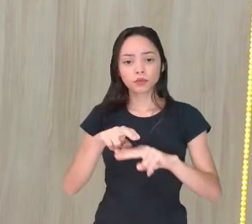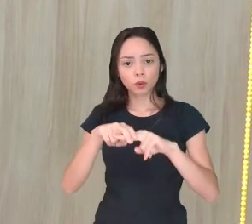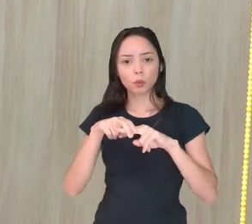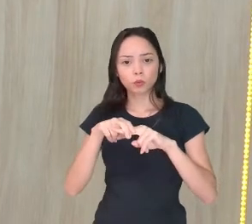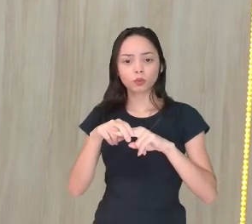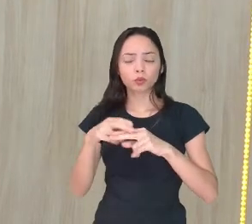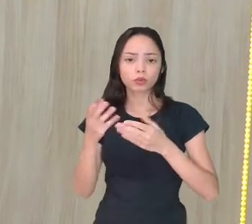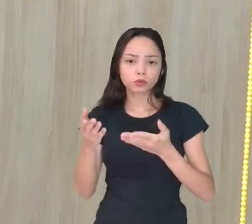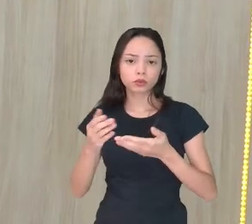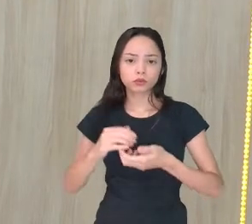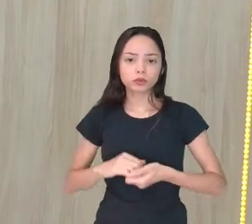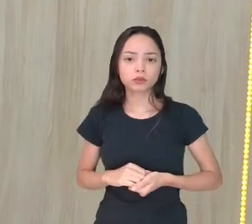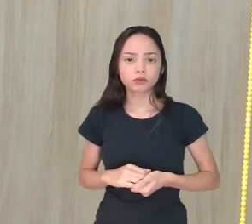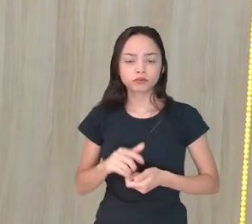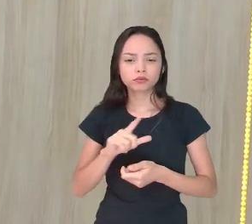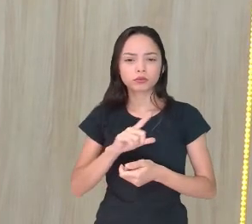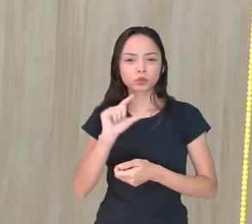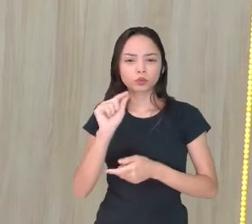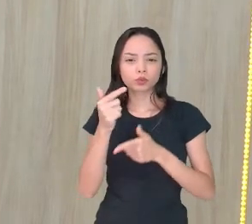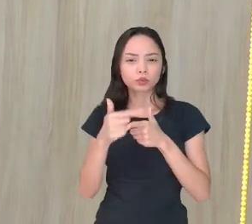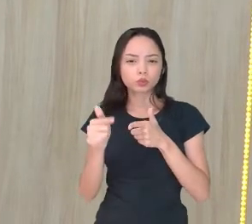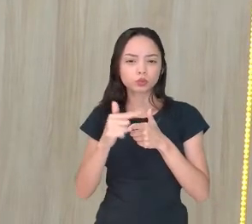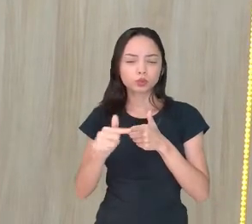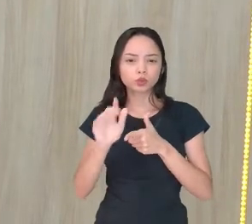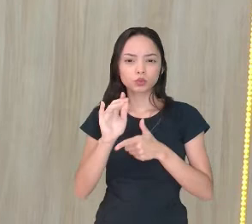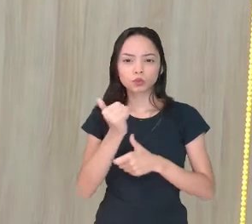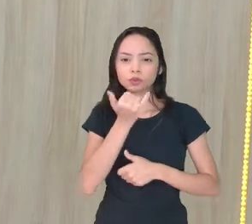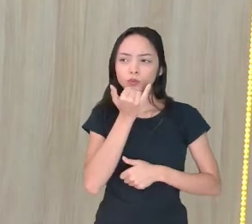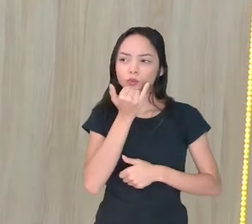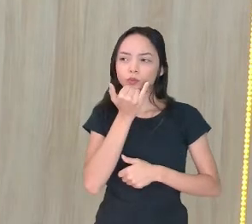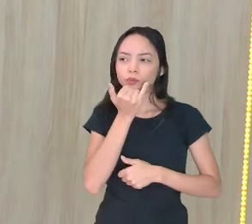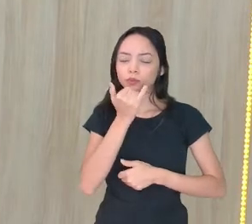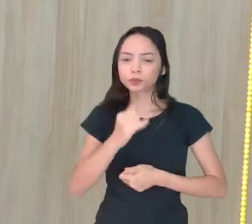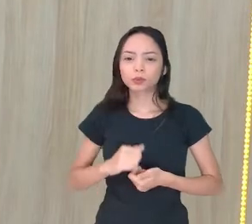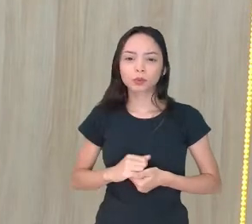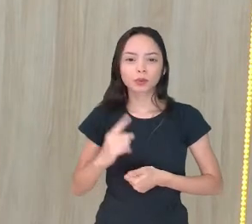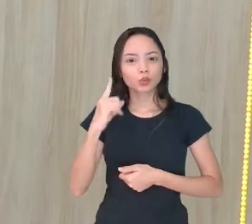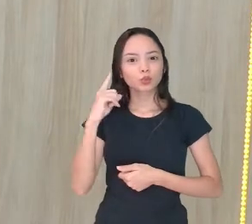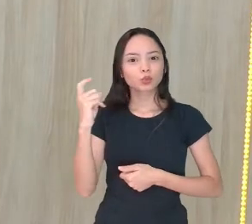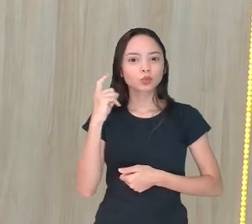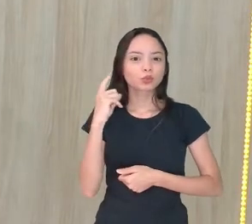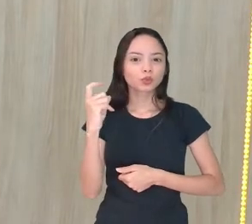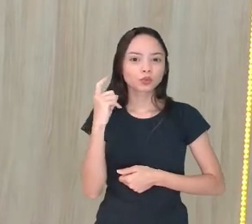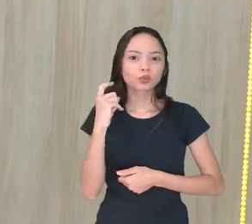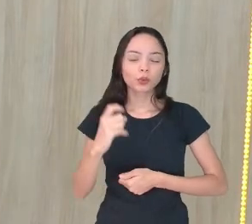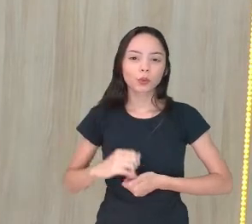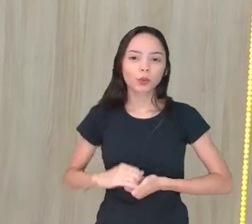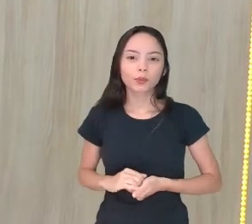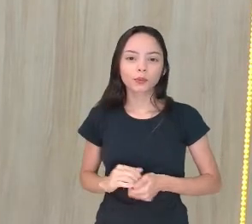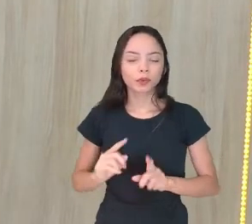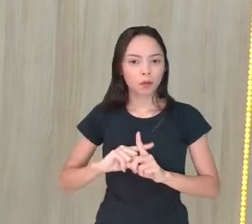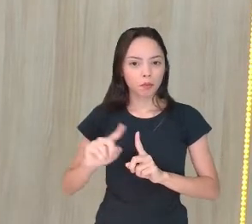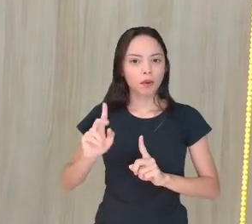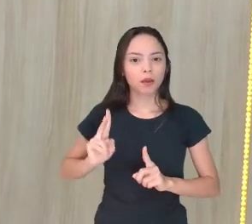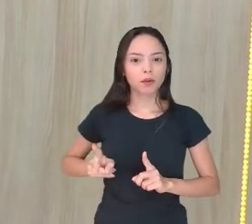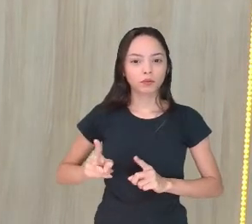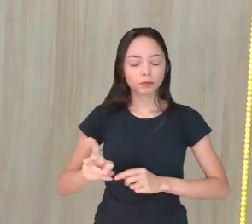eventos. Então, a gente está tendo um probleminha técnico aqui com o retorno do som, mas vamos lá.